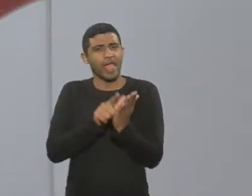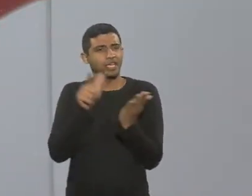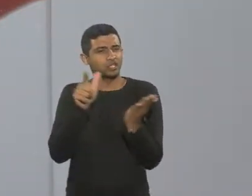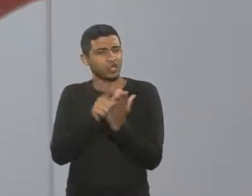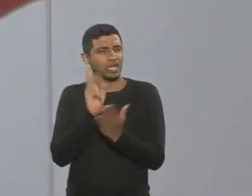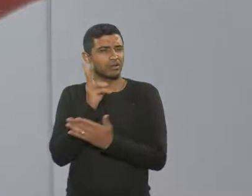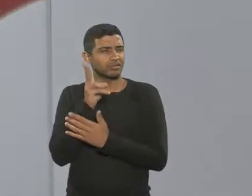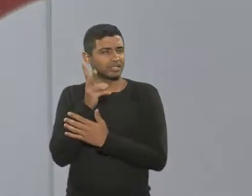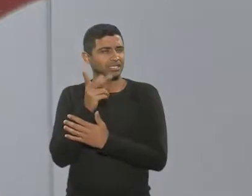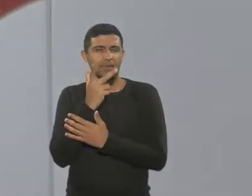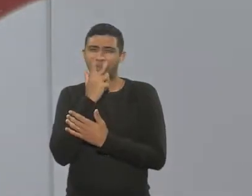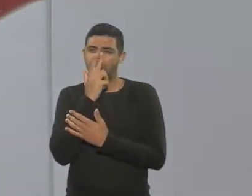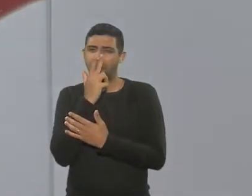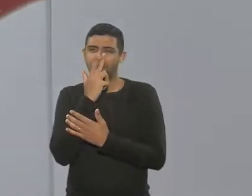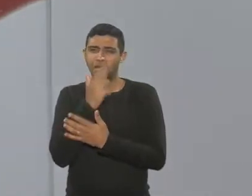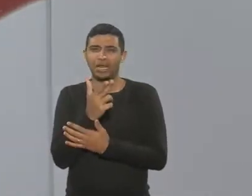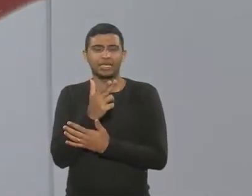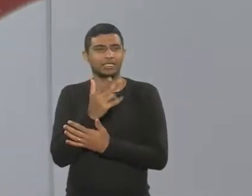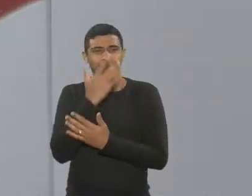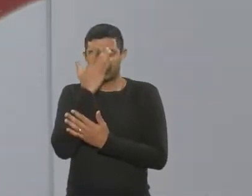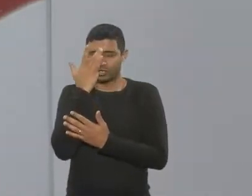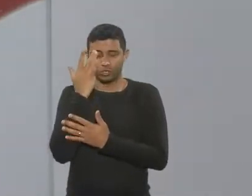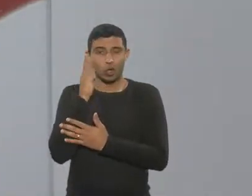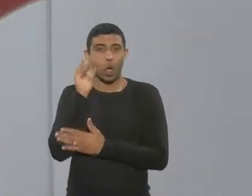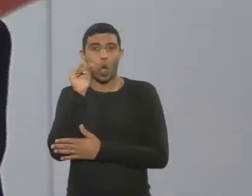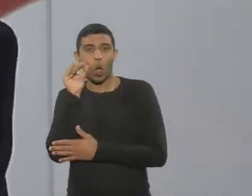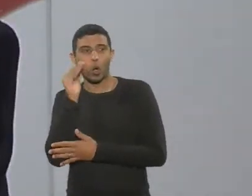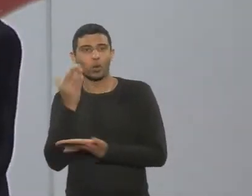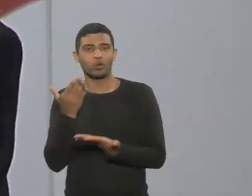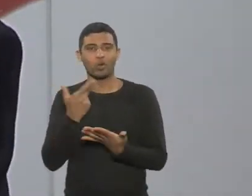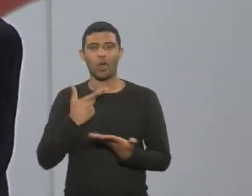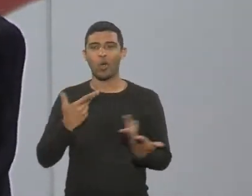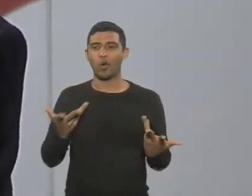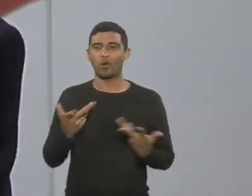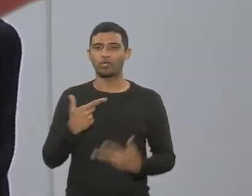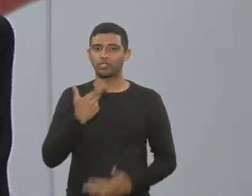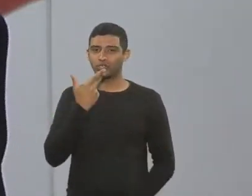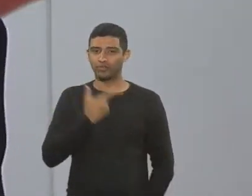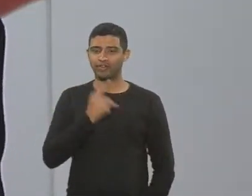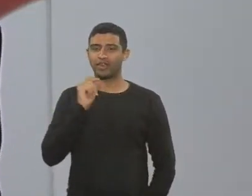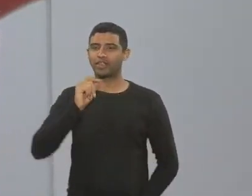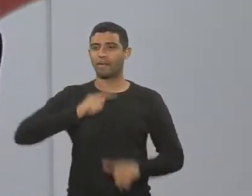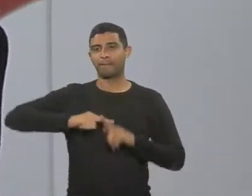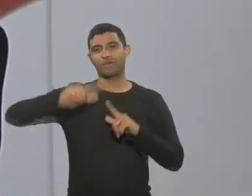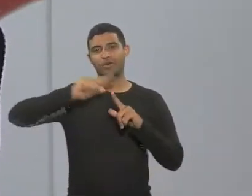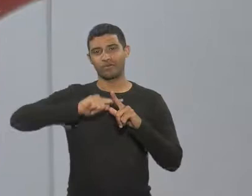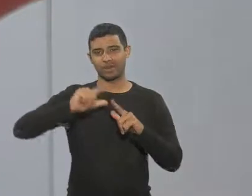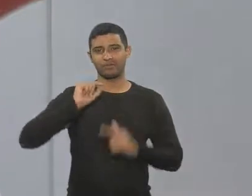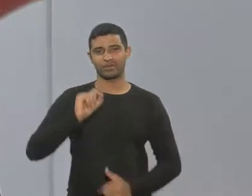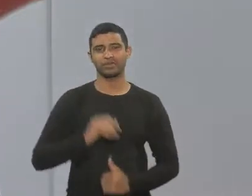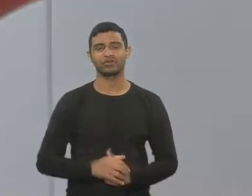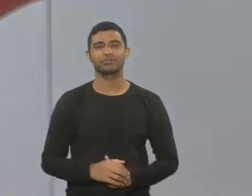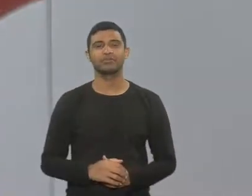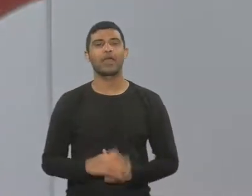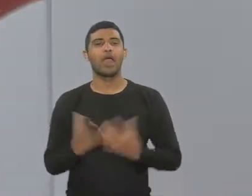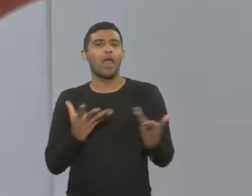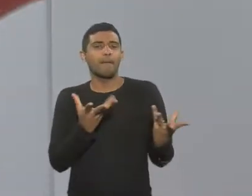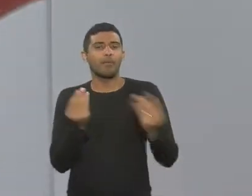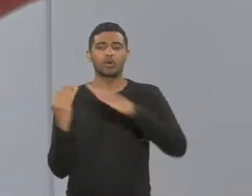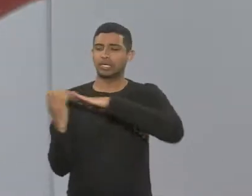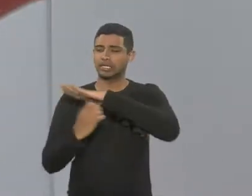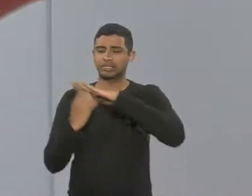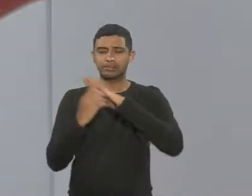pouco acossado por essa coisa que é o entretenimento, né, assim. Hoje em dia se fala até de infotenimento. O problema, assim, que nessa questão das